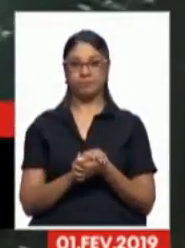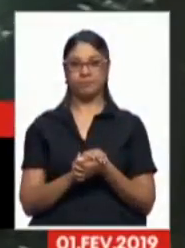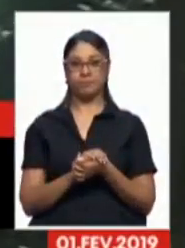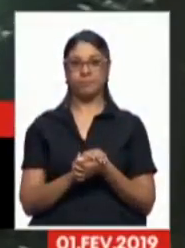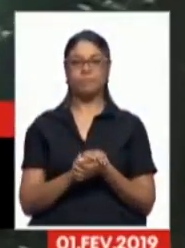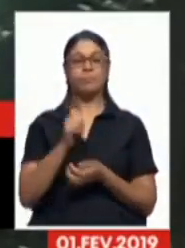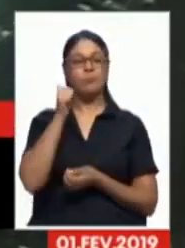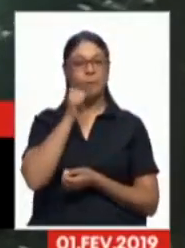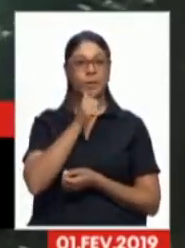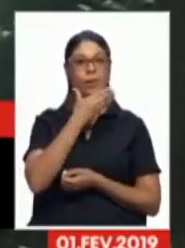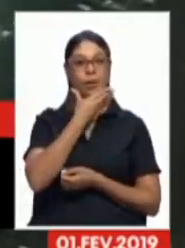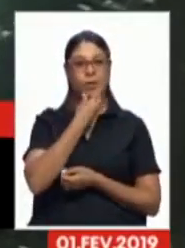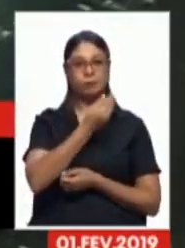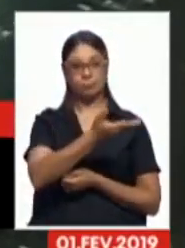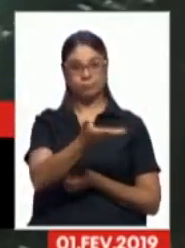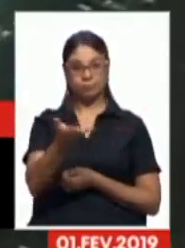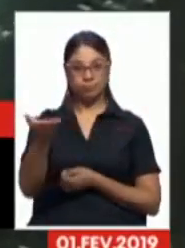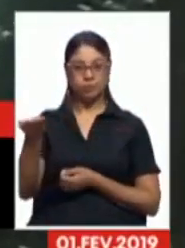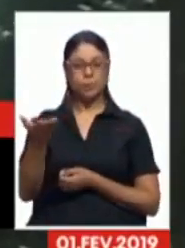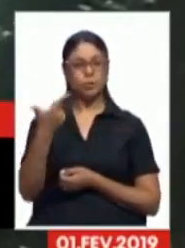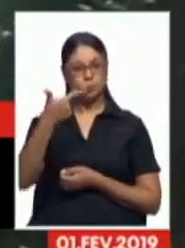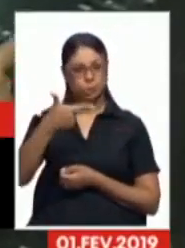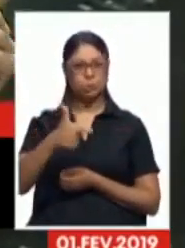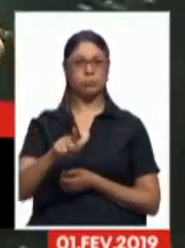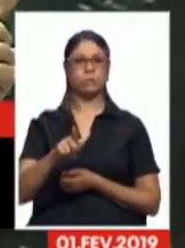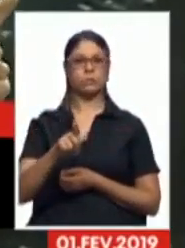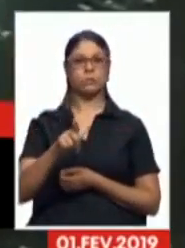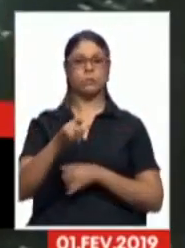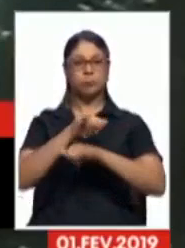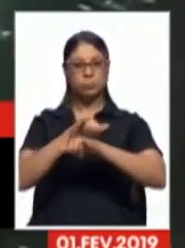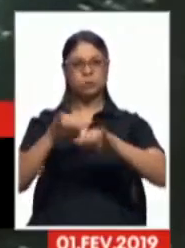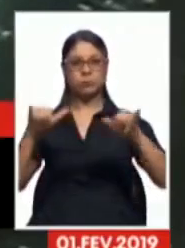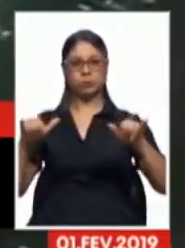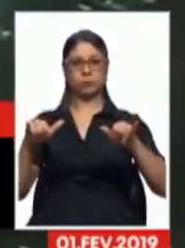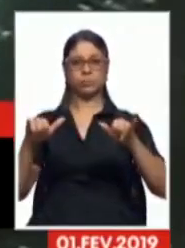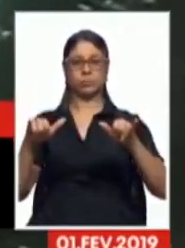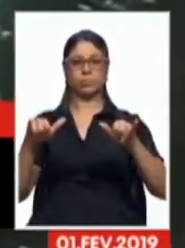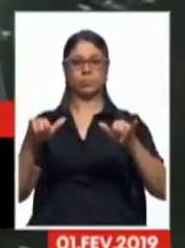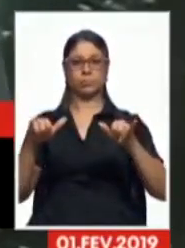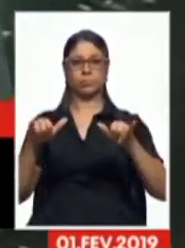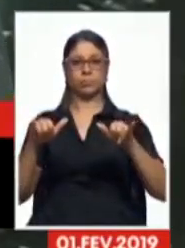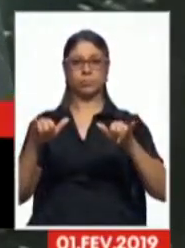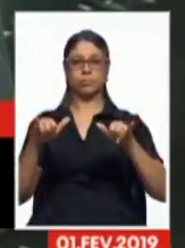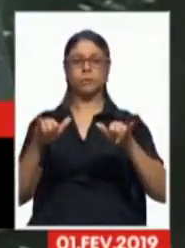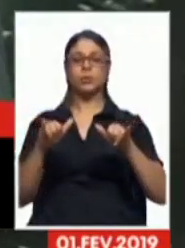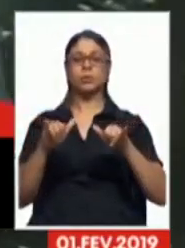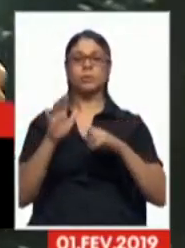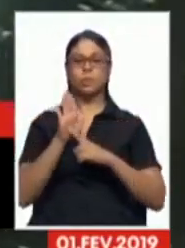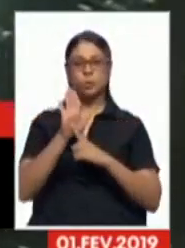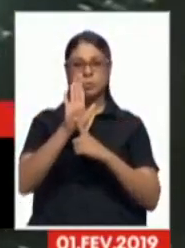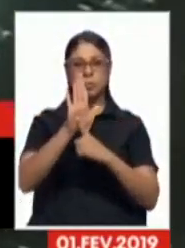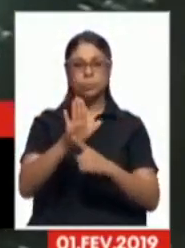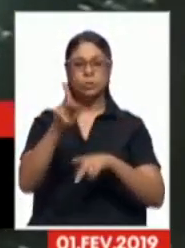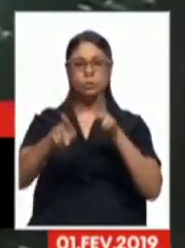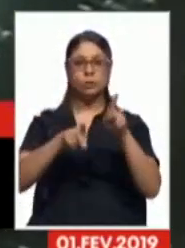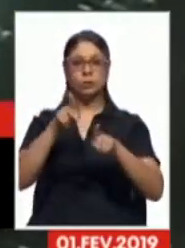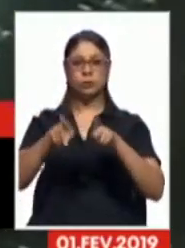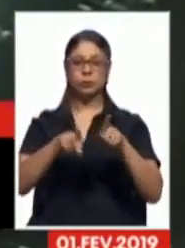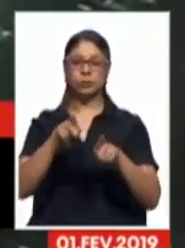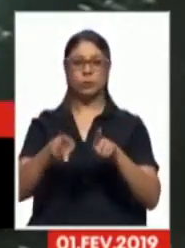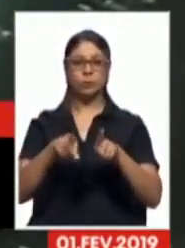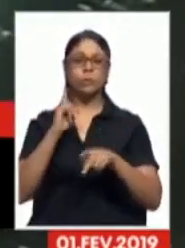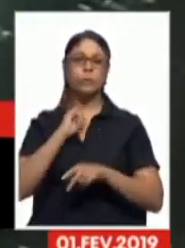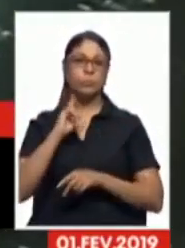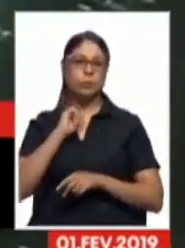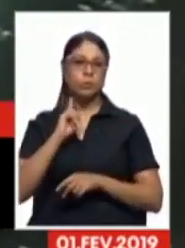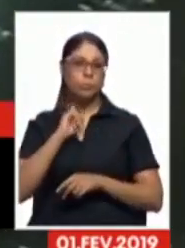Senhoras e senhores, reafirmo que a manifestação do eleitor mineiro, procedida nas